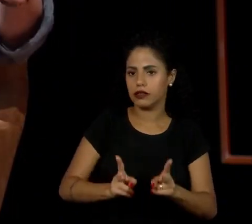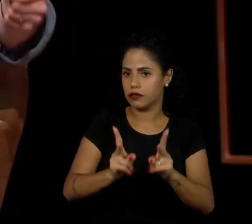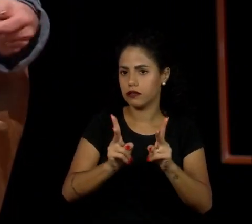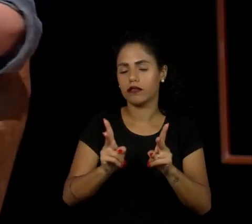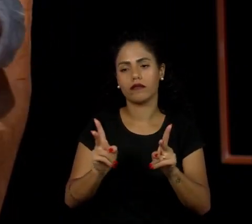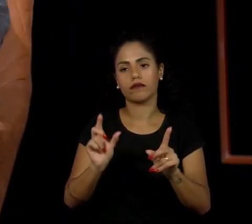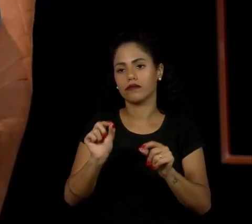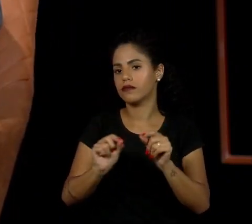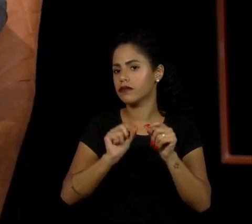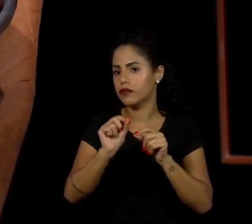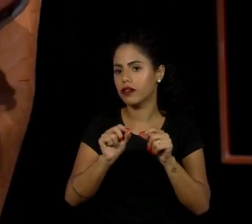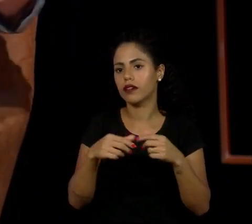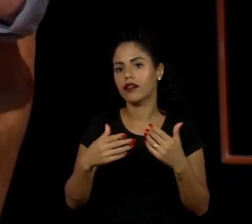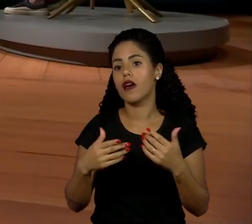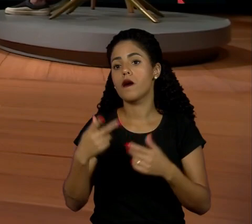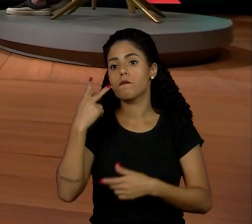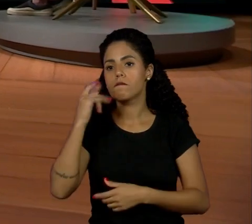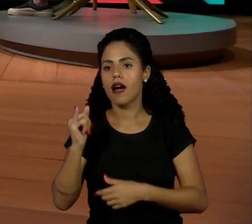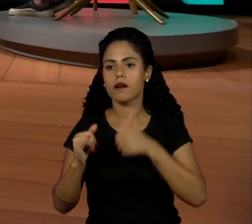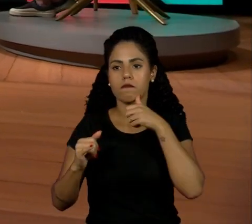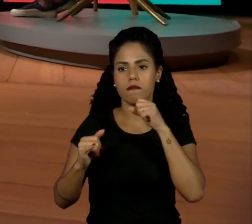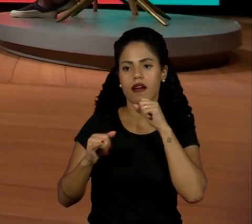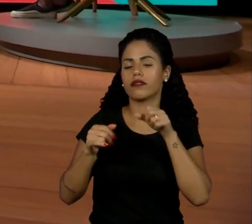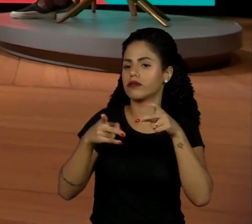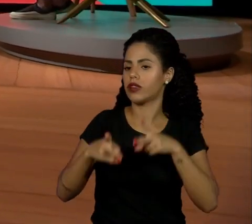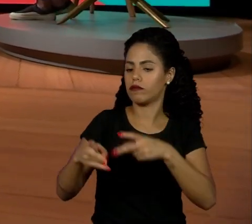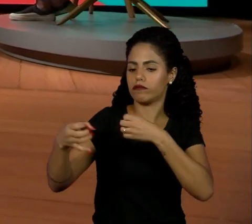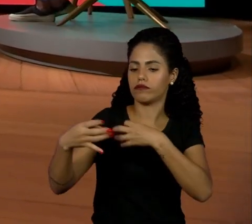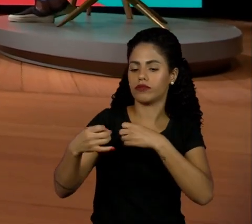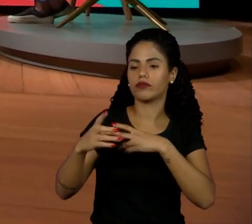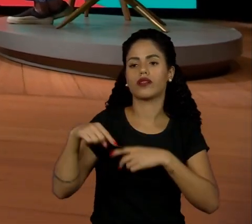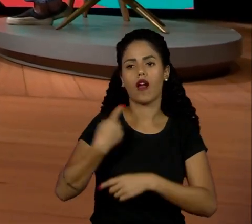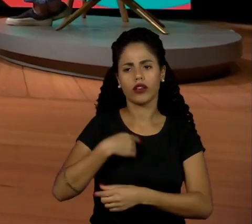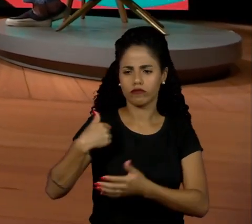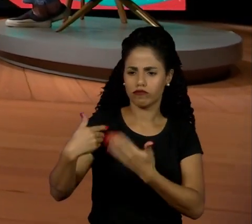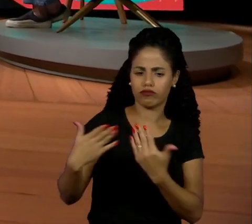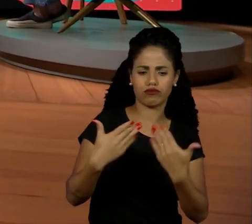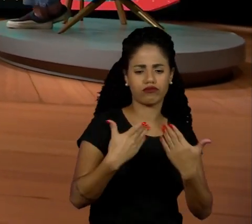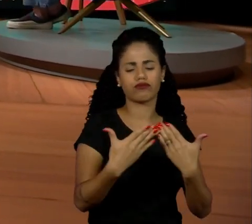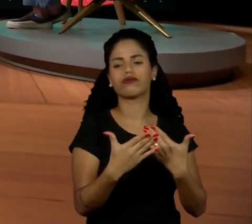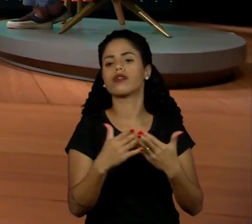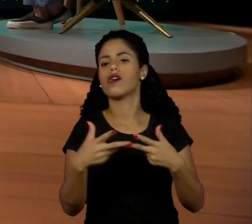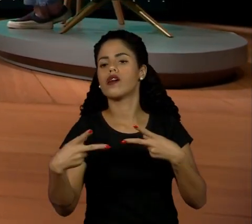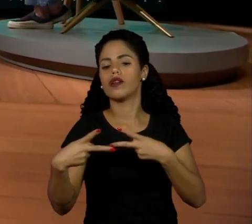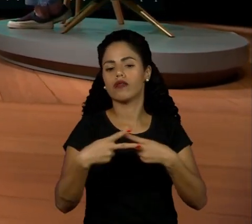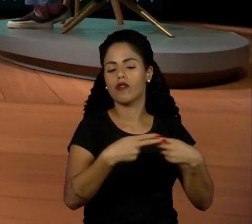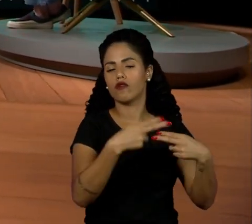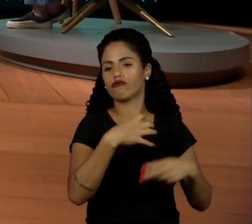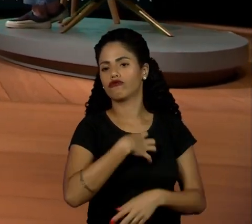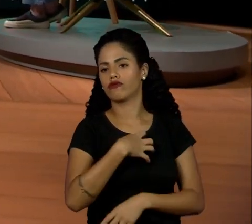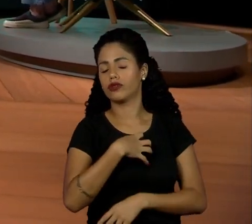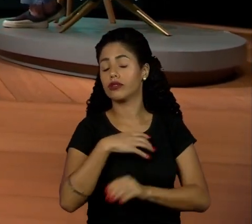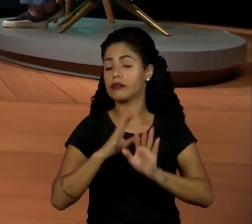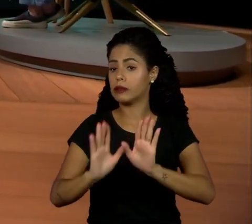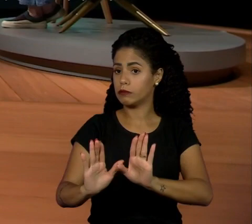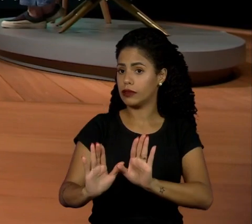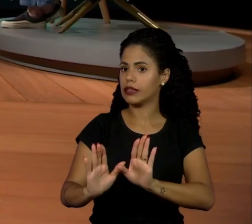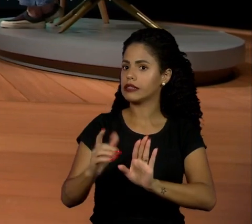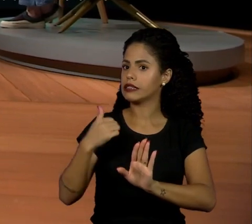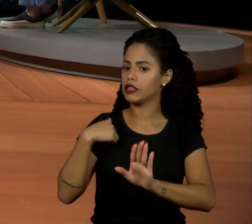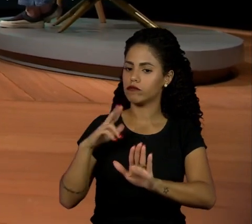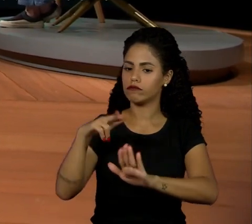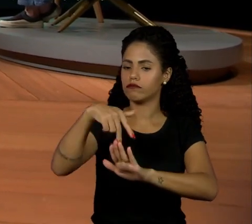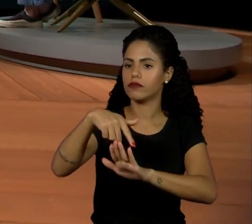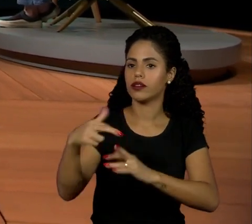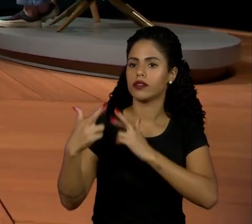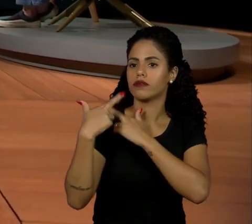sempre, com mamãe e papai, a gente sempre discutia. Claro. E a gente sempre discutia programação, evidente. Mas eu à frente, de